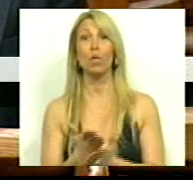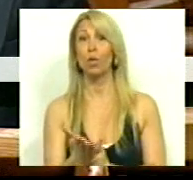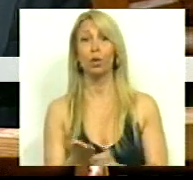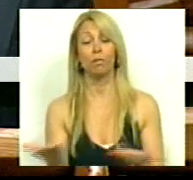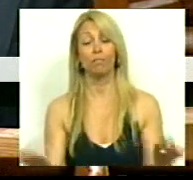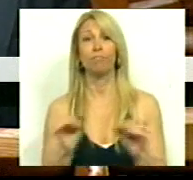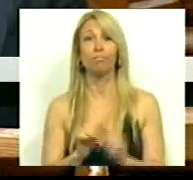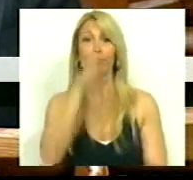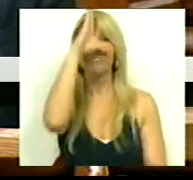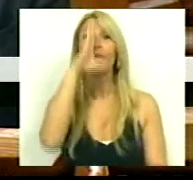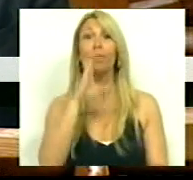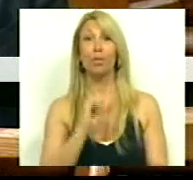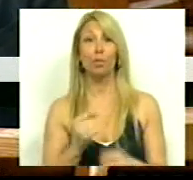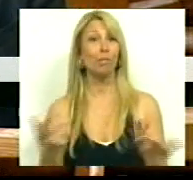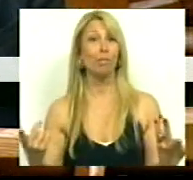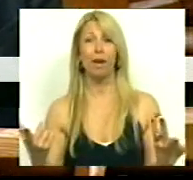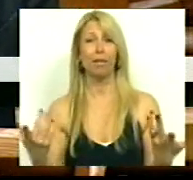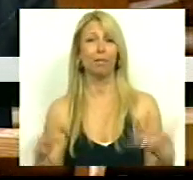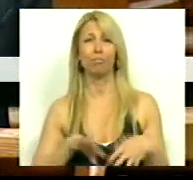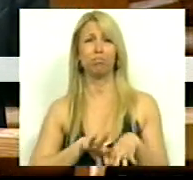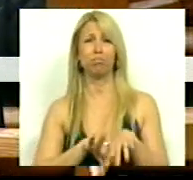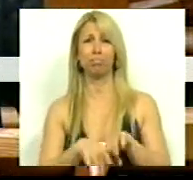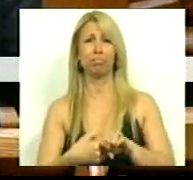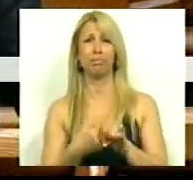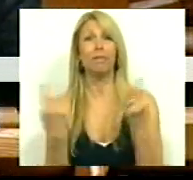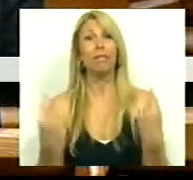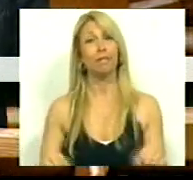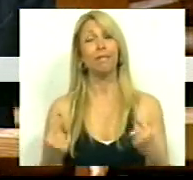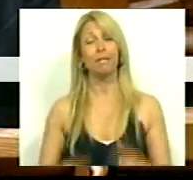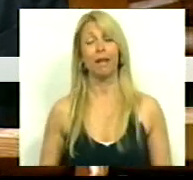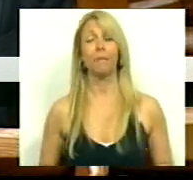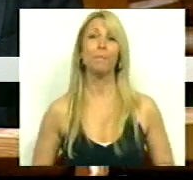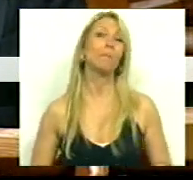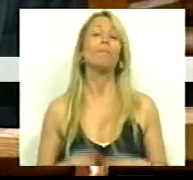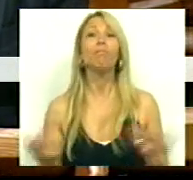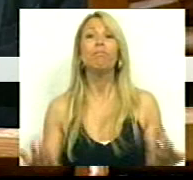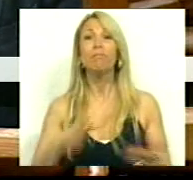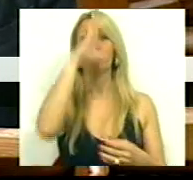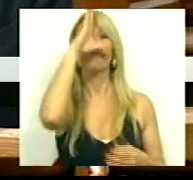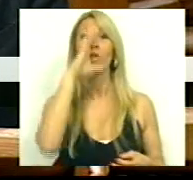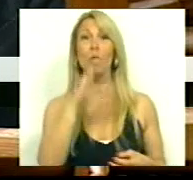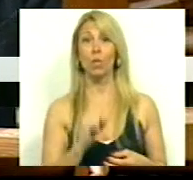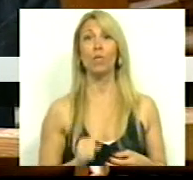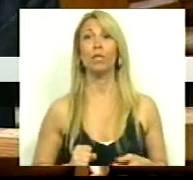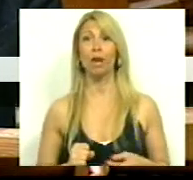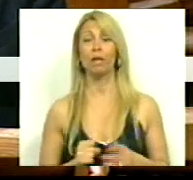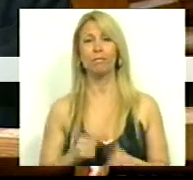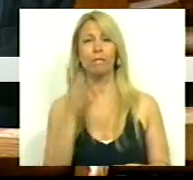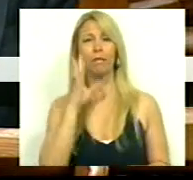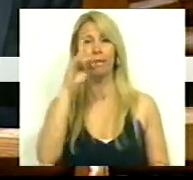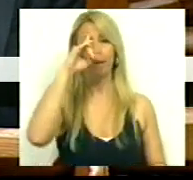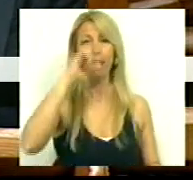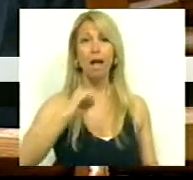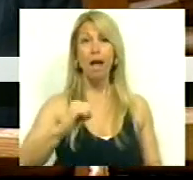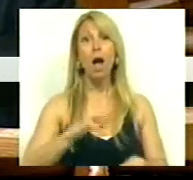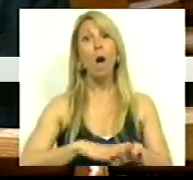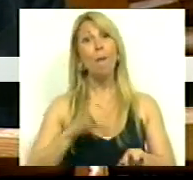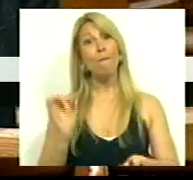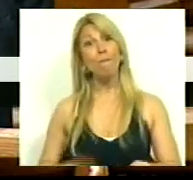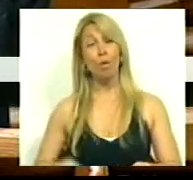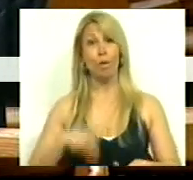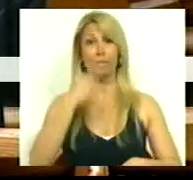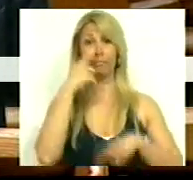um governo em avançado estado de putrefação. É um governo que procura vingar-se da rejeição